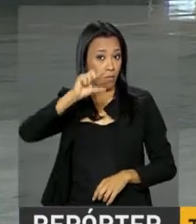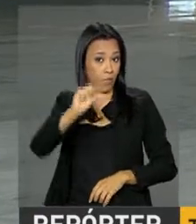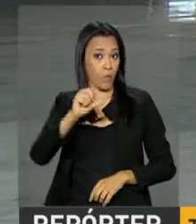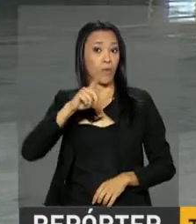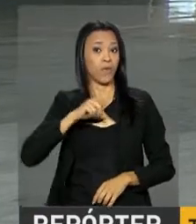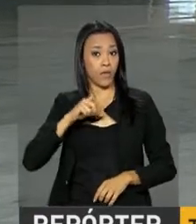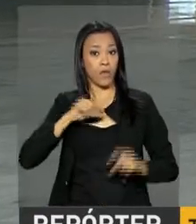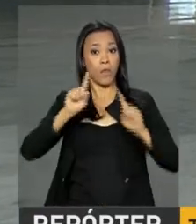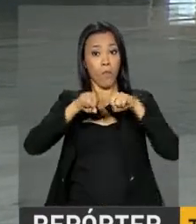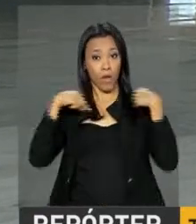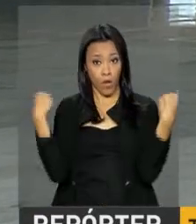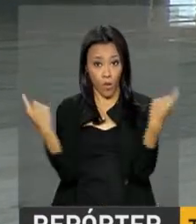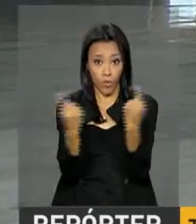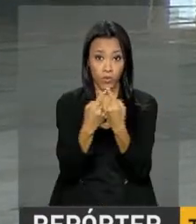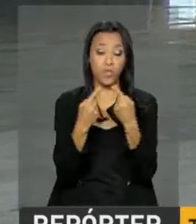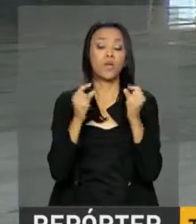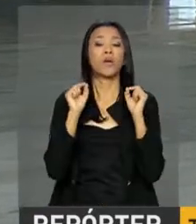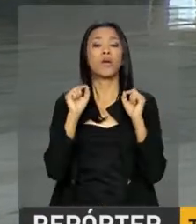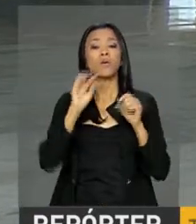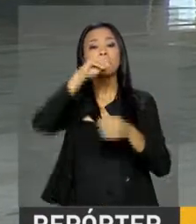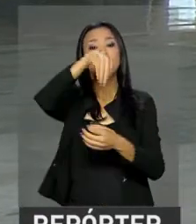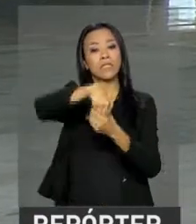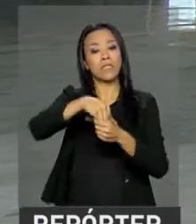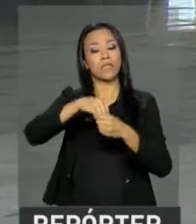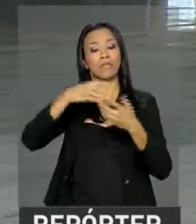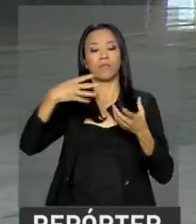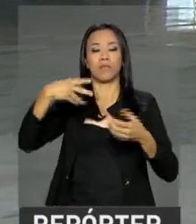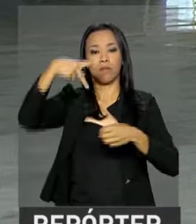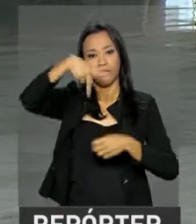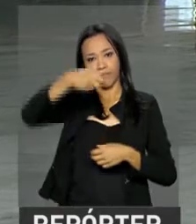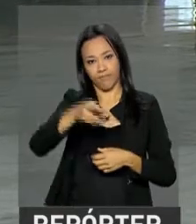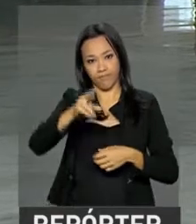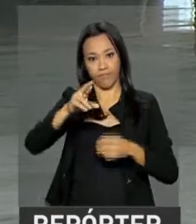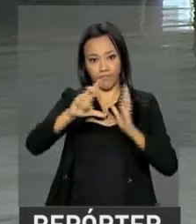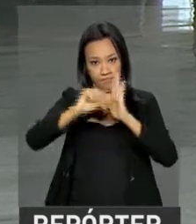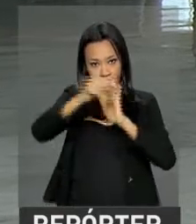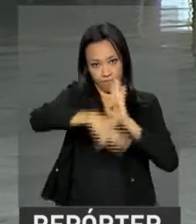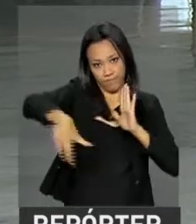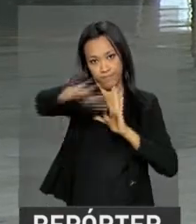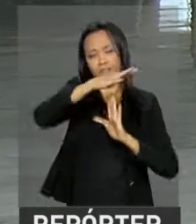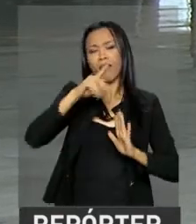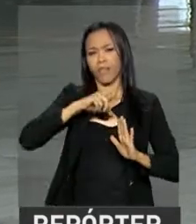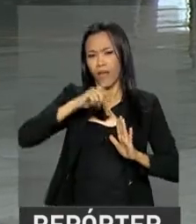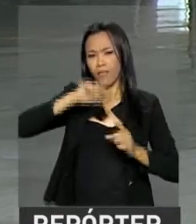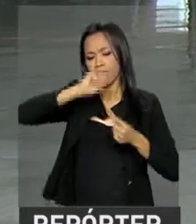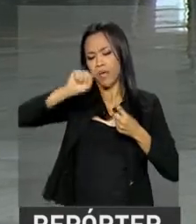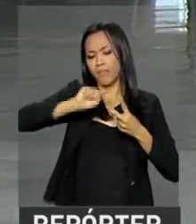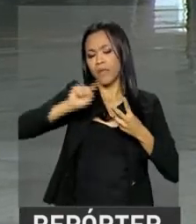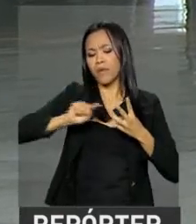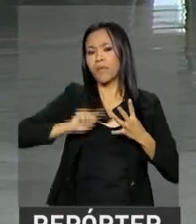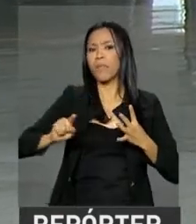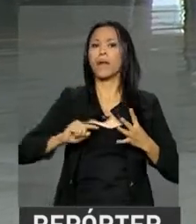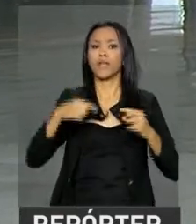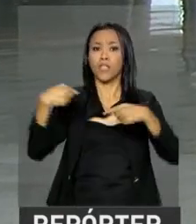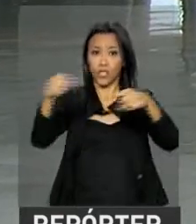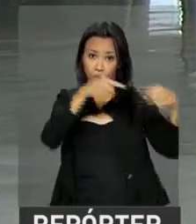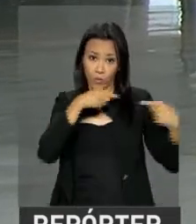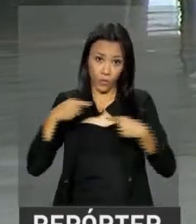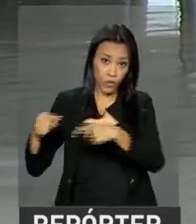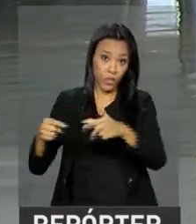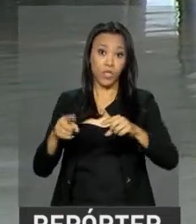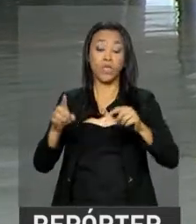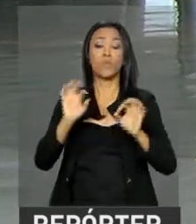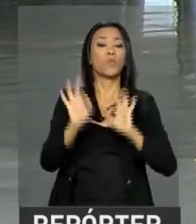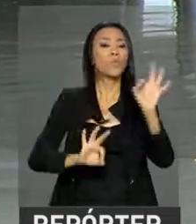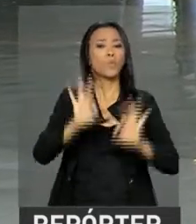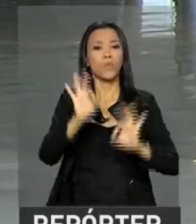com o gabinete de segurança institucional da presidência nessa reunião ele ministros da área devem discutir esse plano de segurança para o rio